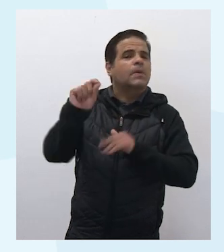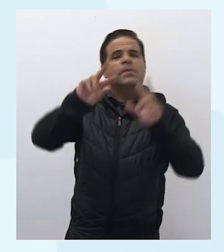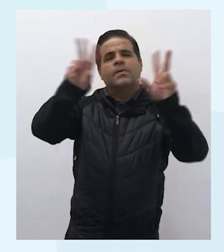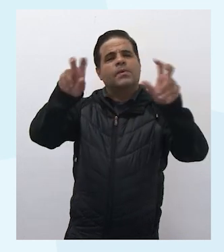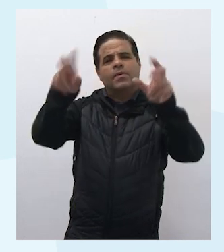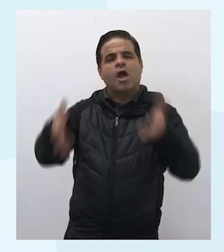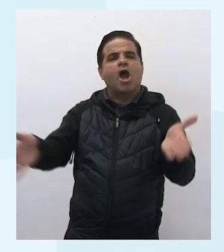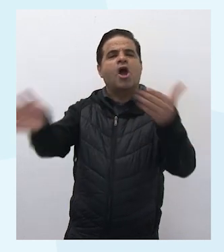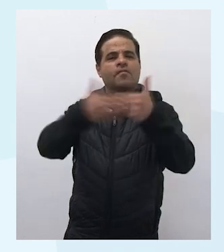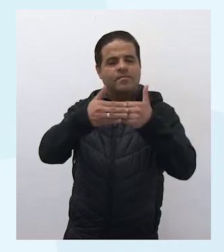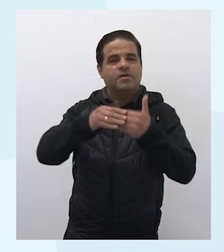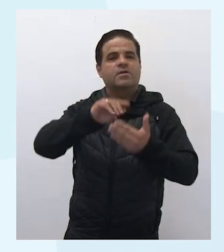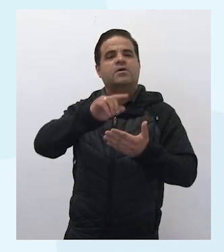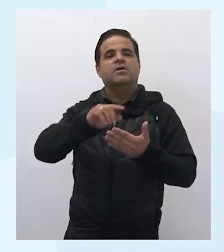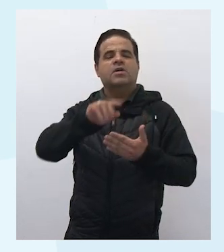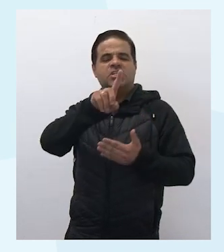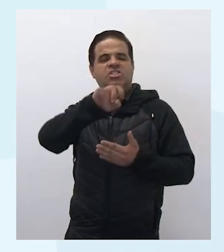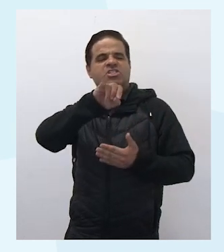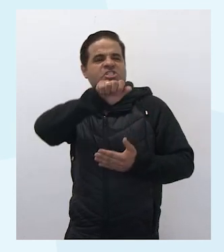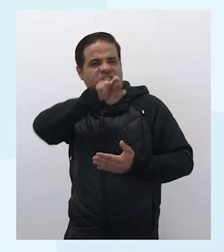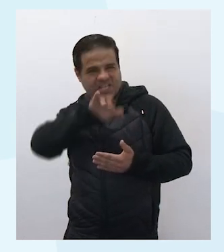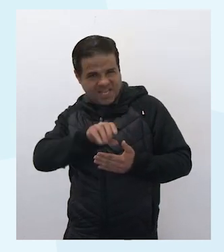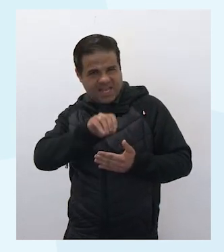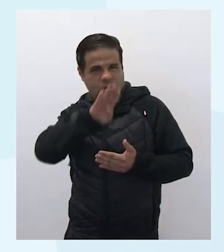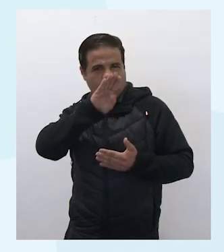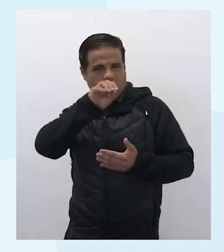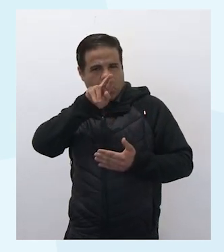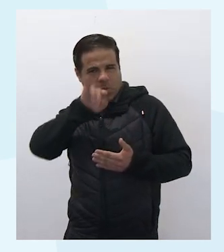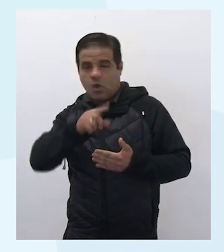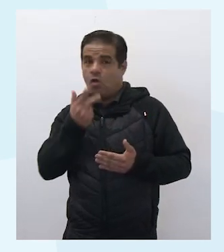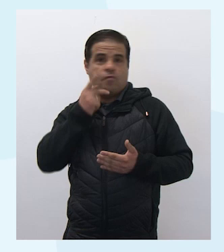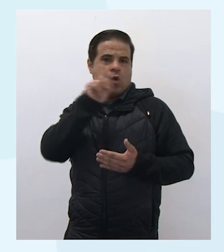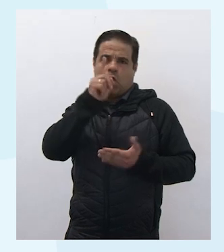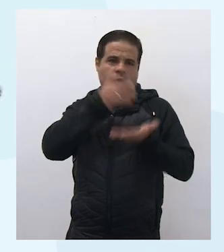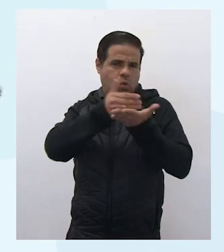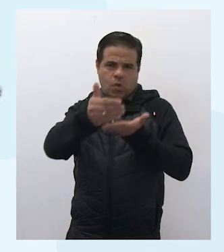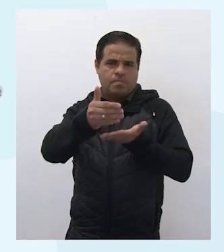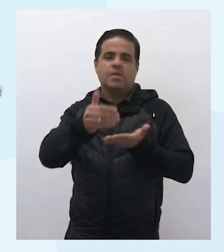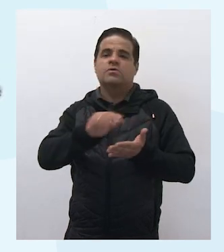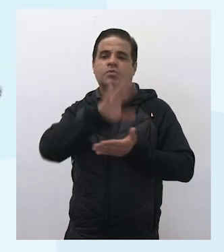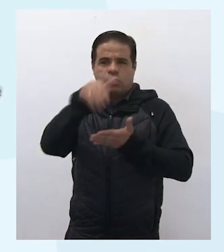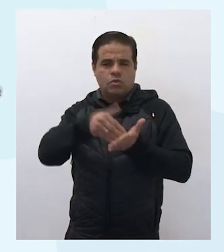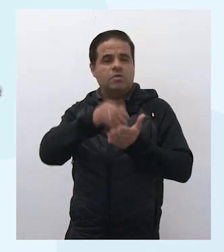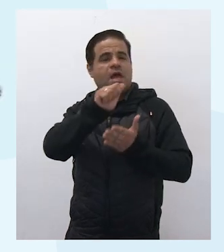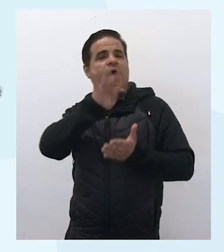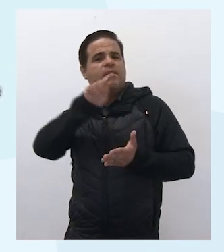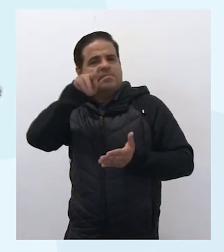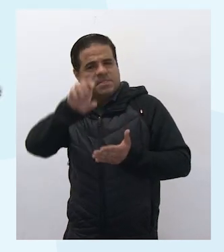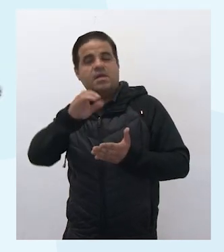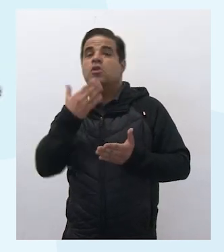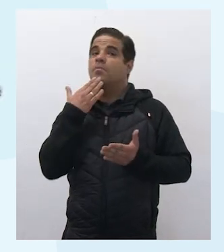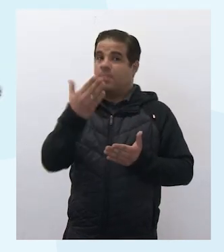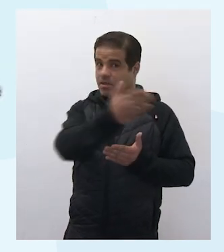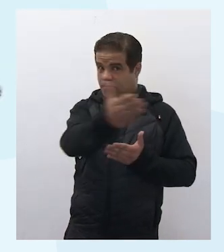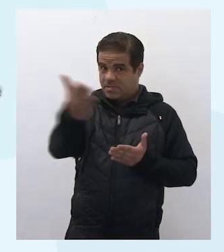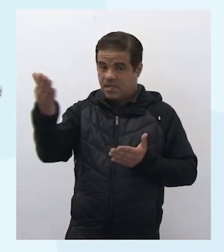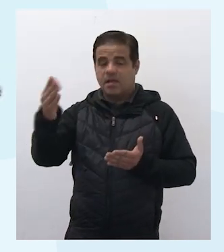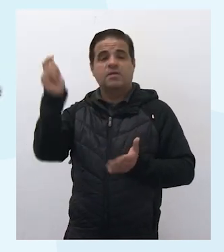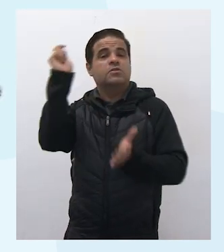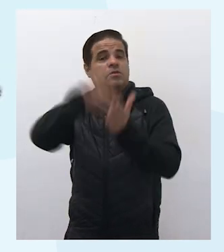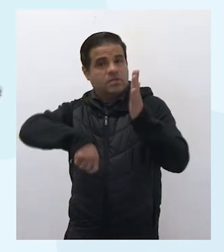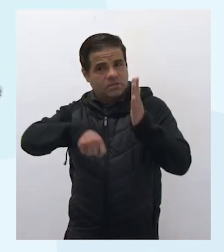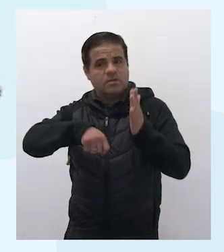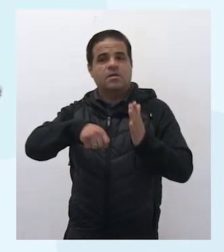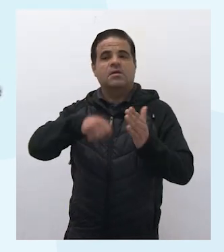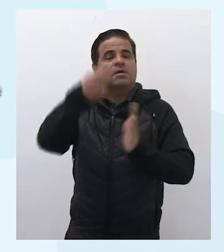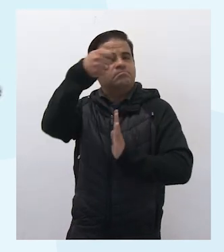agora para o fechamento do diário de bordo. Né? A gente não falou no começo, mas todas os ATPCs a gente pede que vocês façam